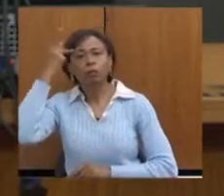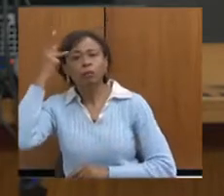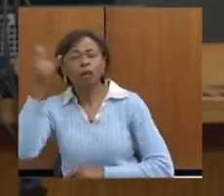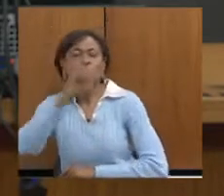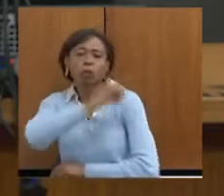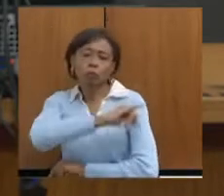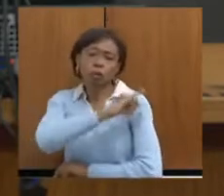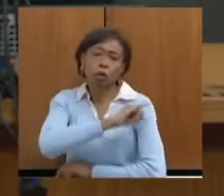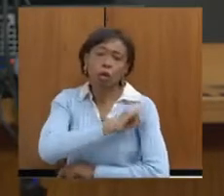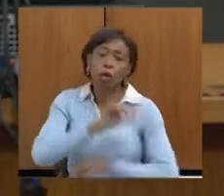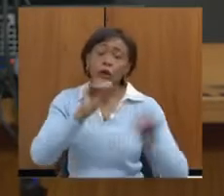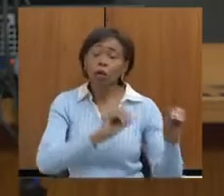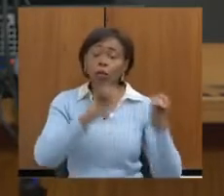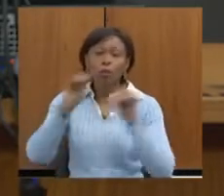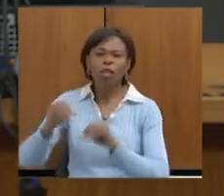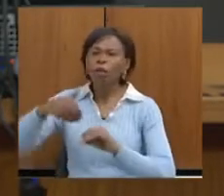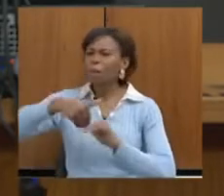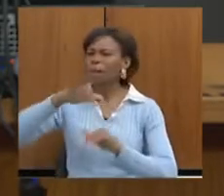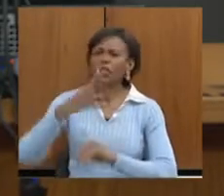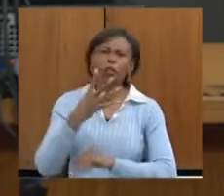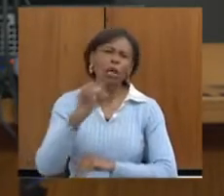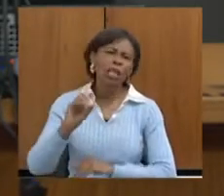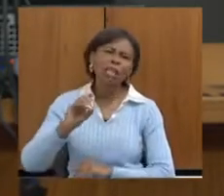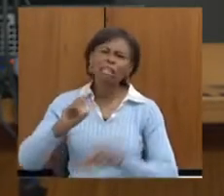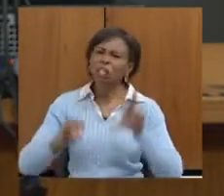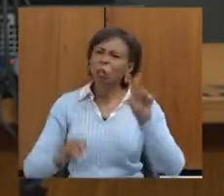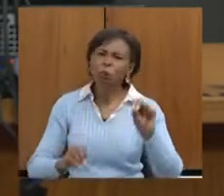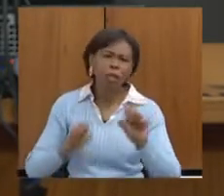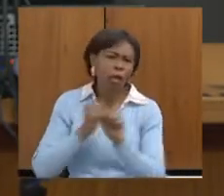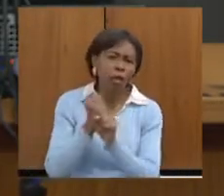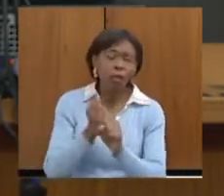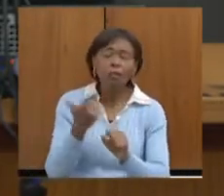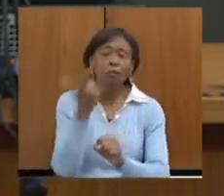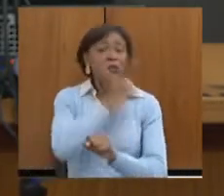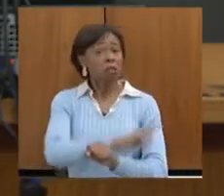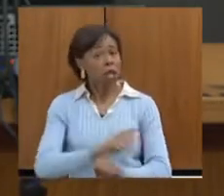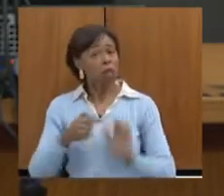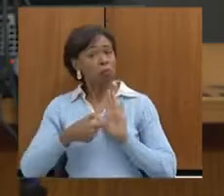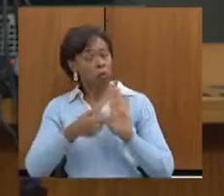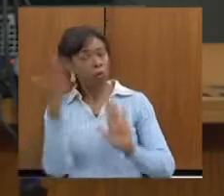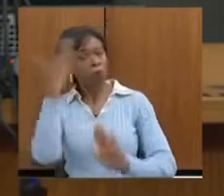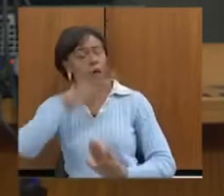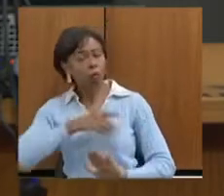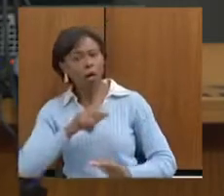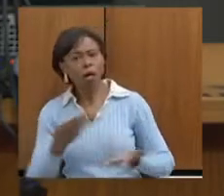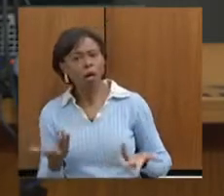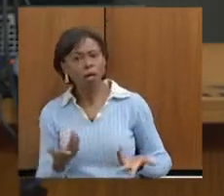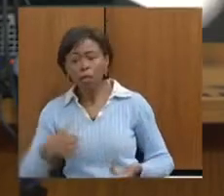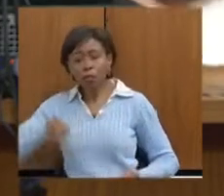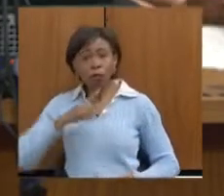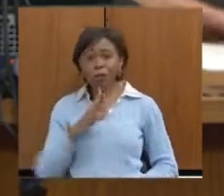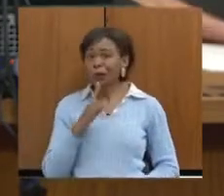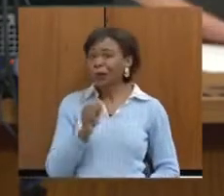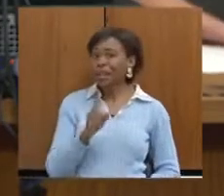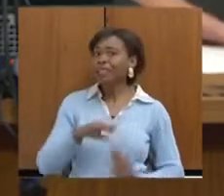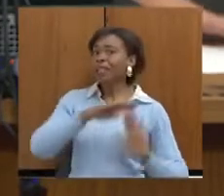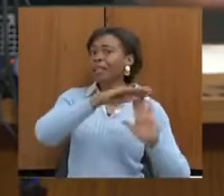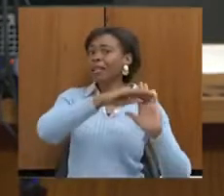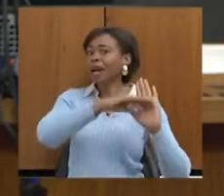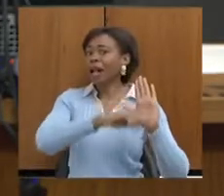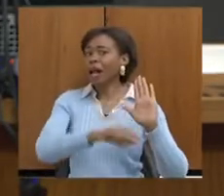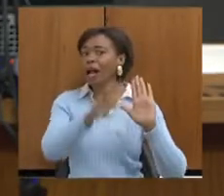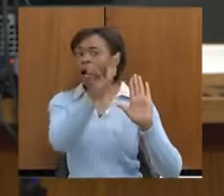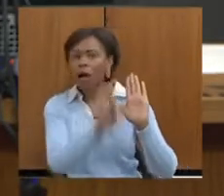Janeiro que sai dos territórios a mais de 40 50 anos estão conseguindo pessoas que a gente nem conhece está na lista